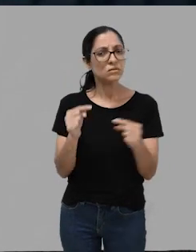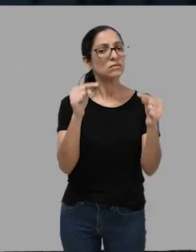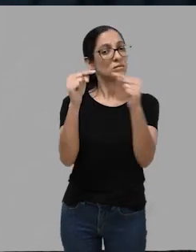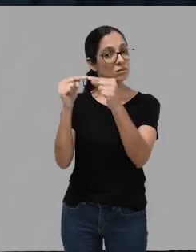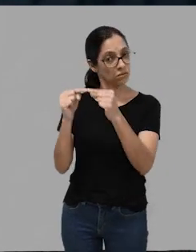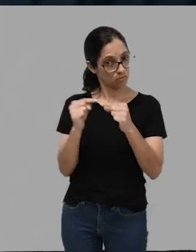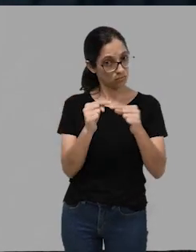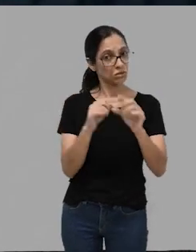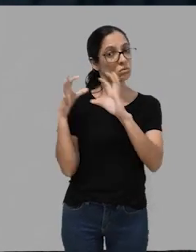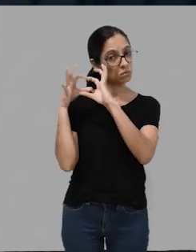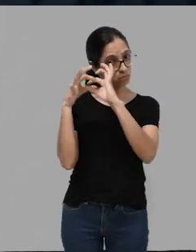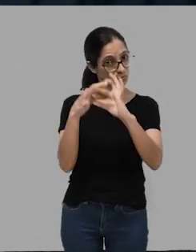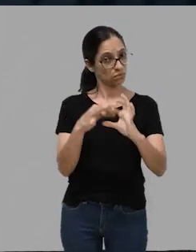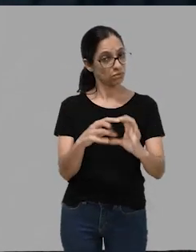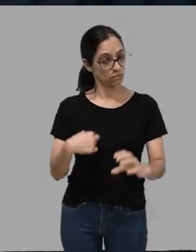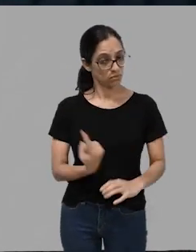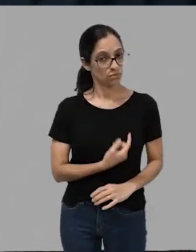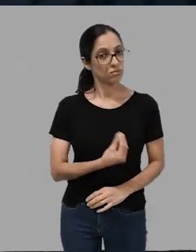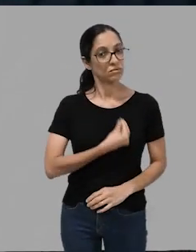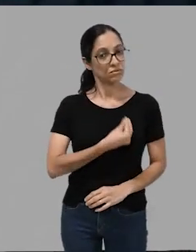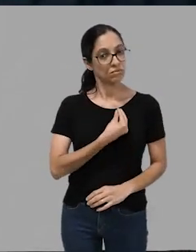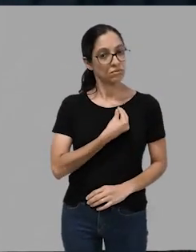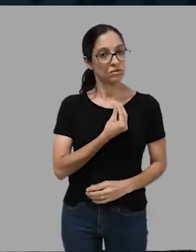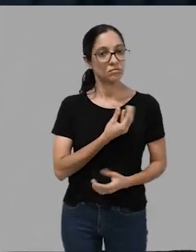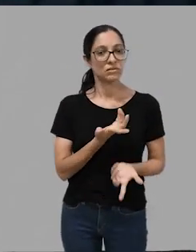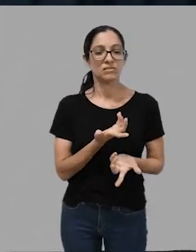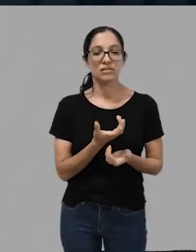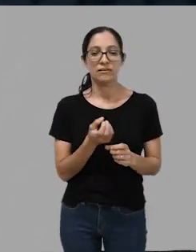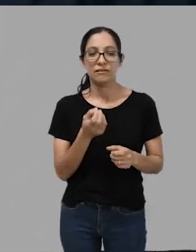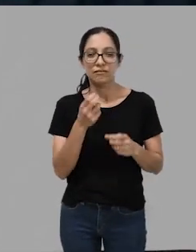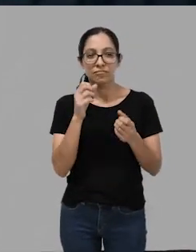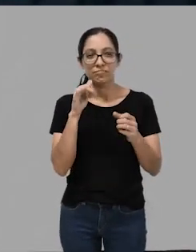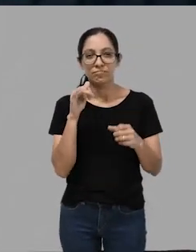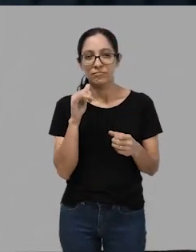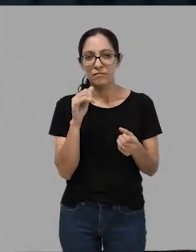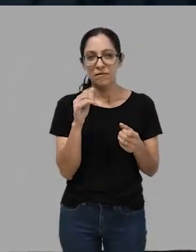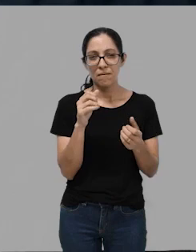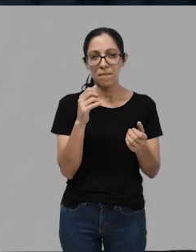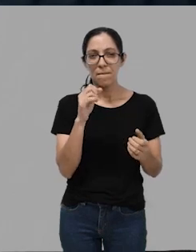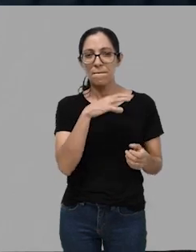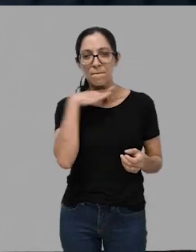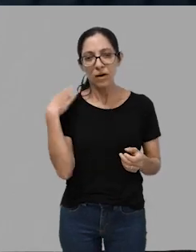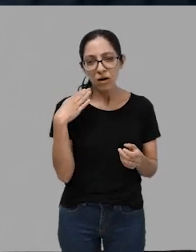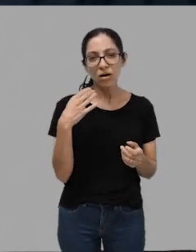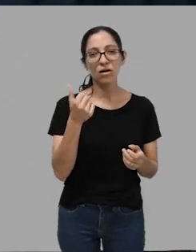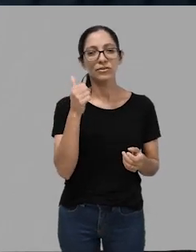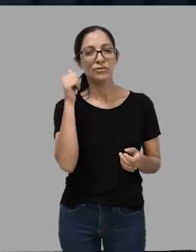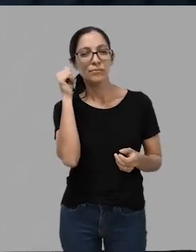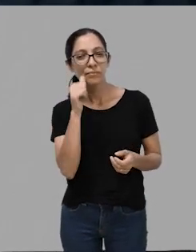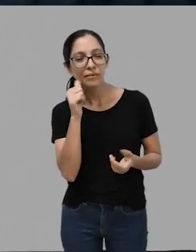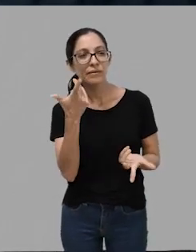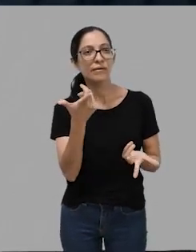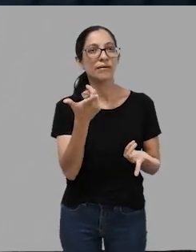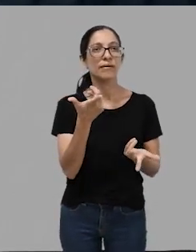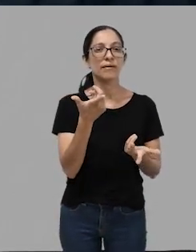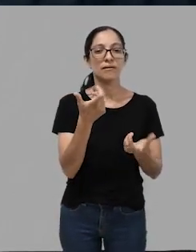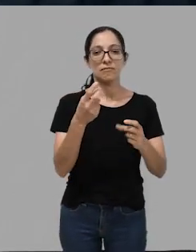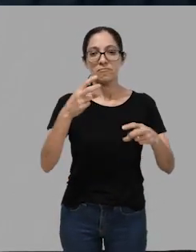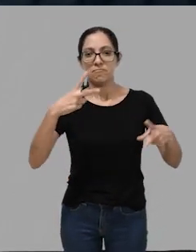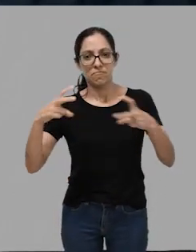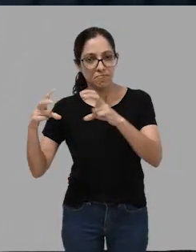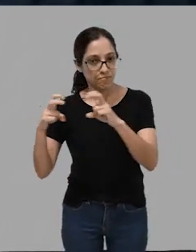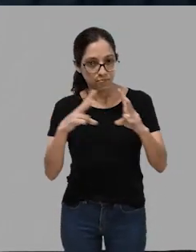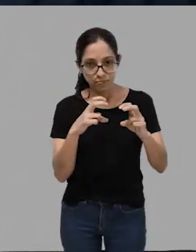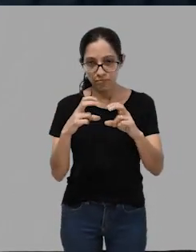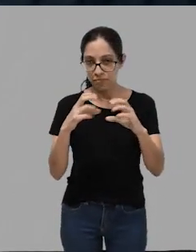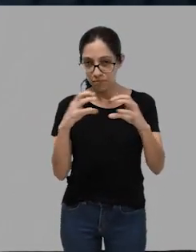com o contexto em que se vive certo Traição é feminicídio brigas tudo isso vem para as